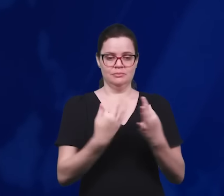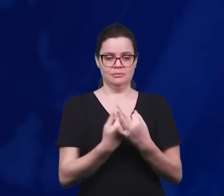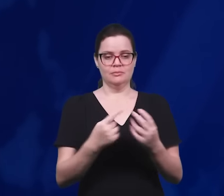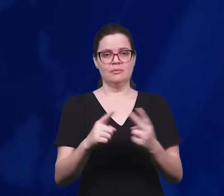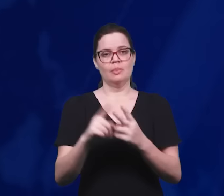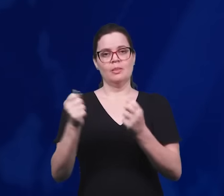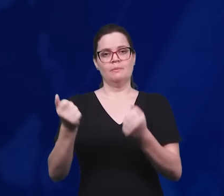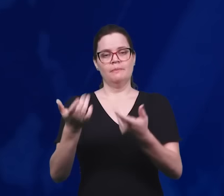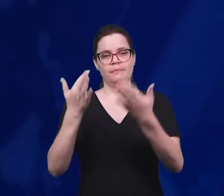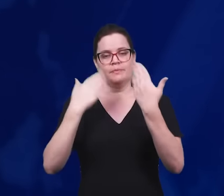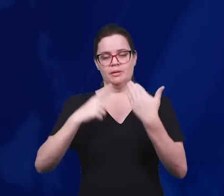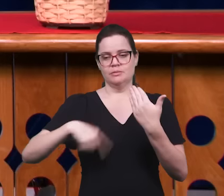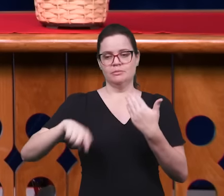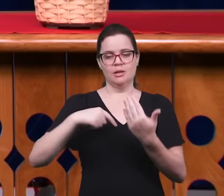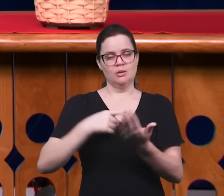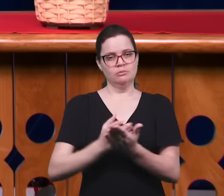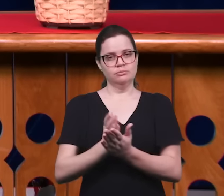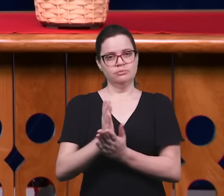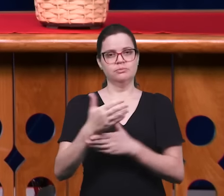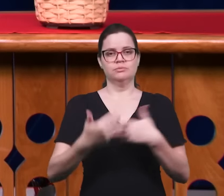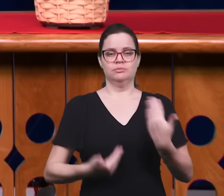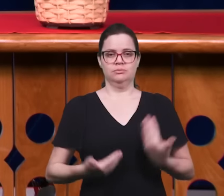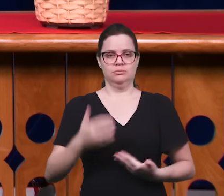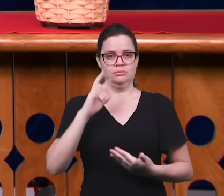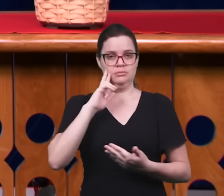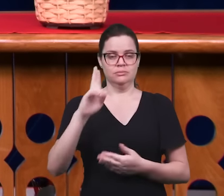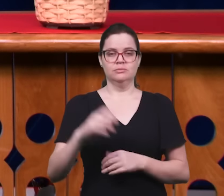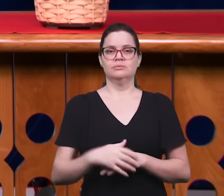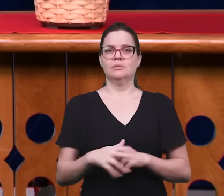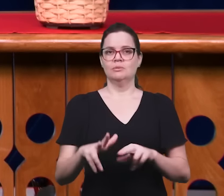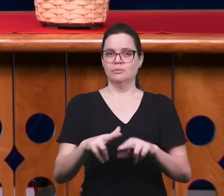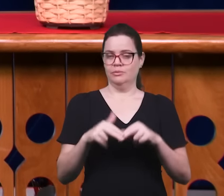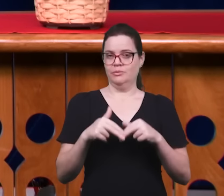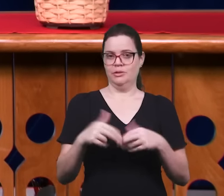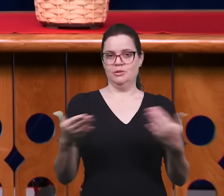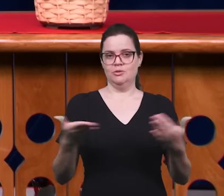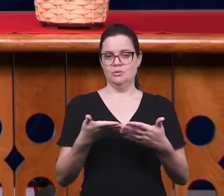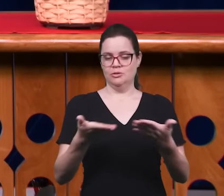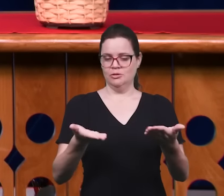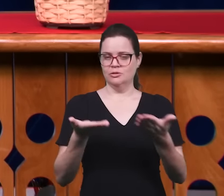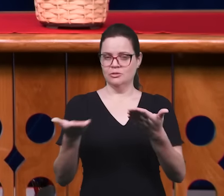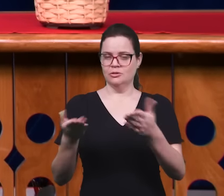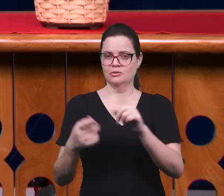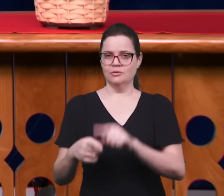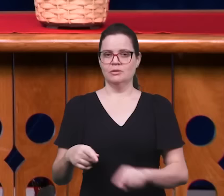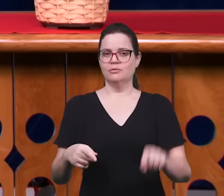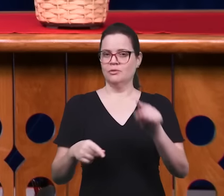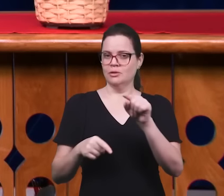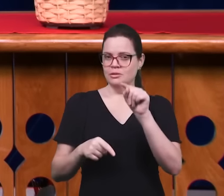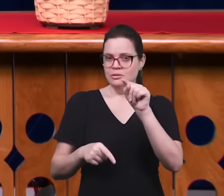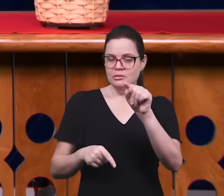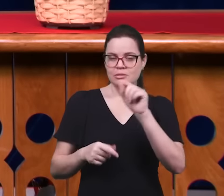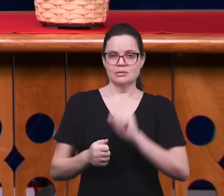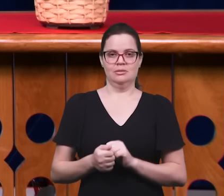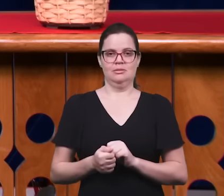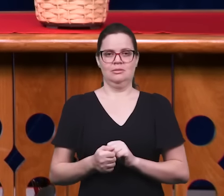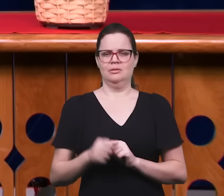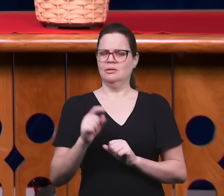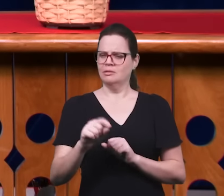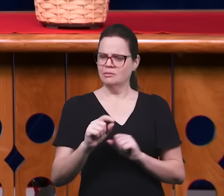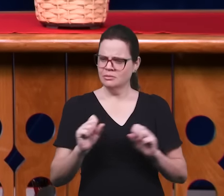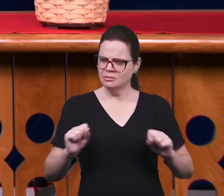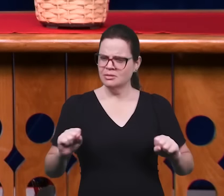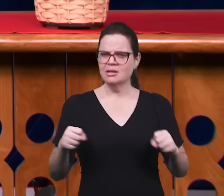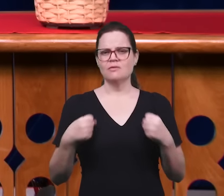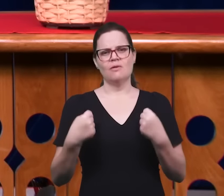a bênção para a nossa caminhada. E por isso mesmo, há esse convite para a sua vida. Ponte de